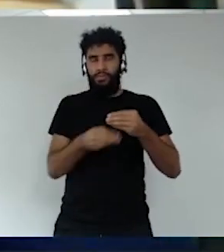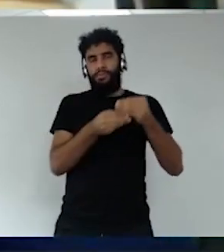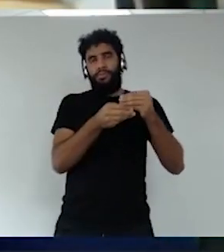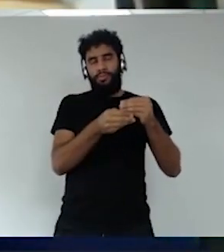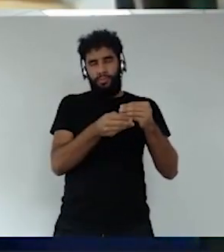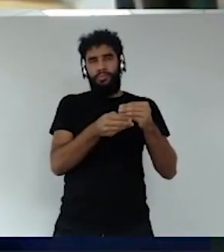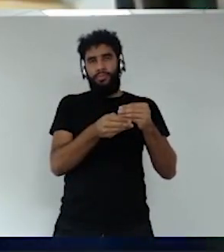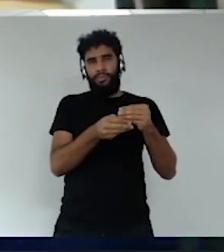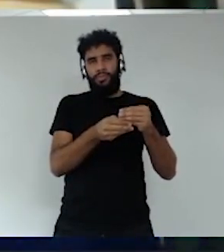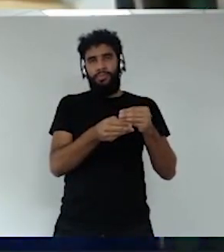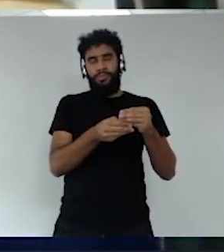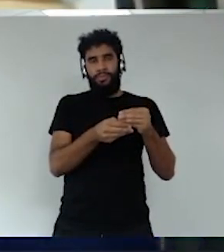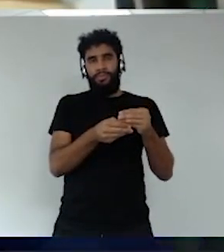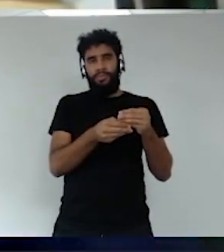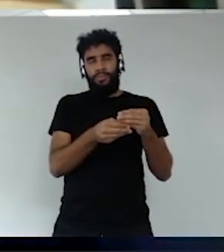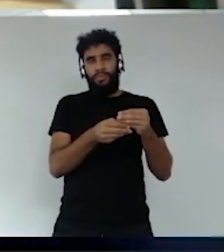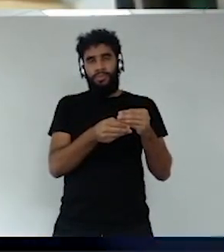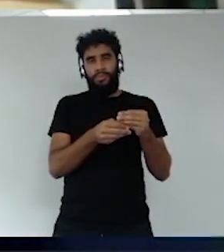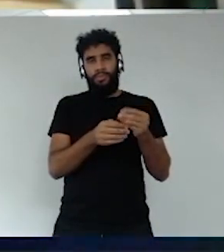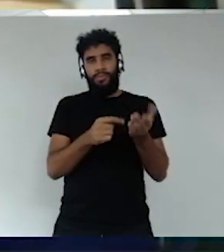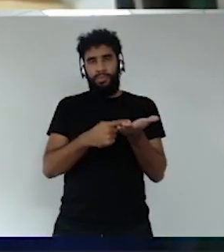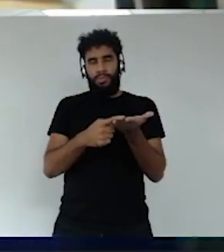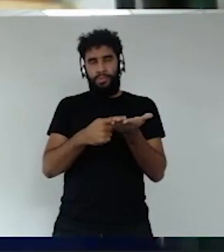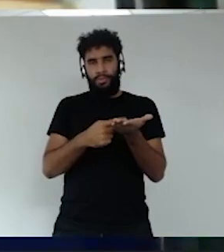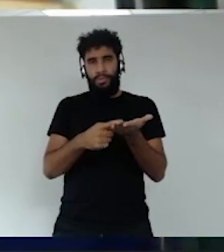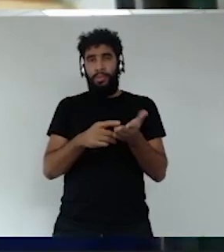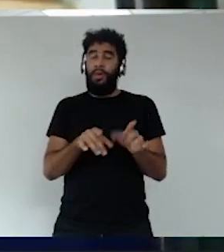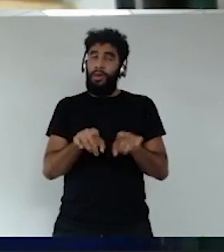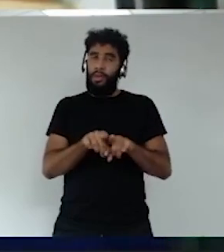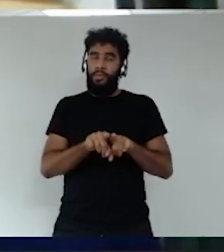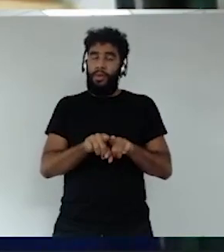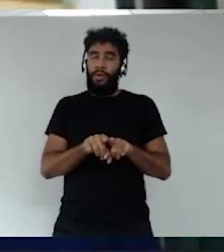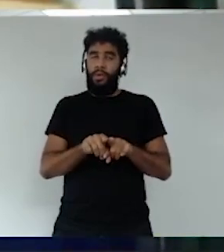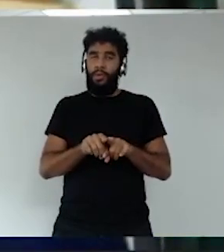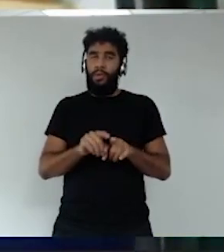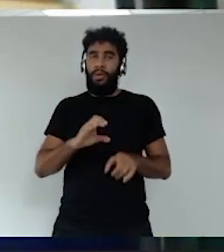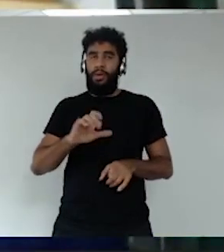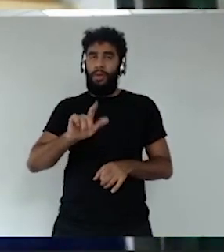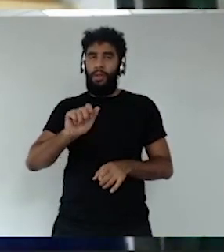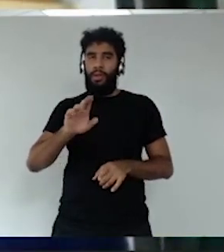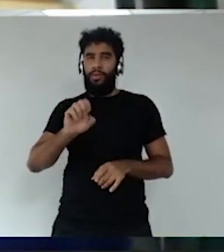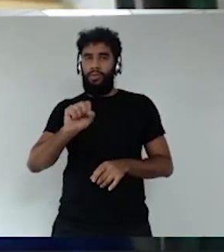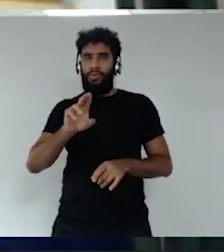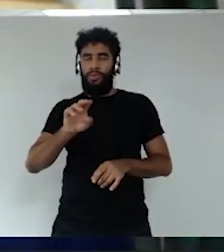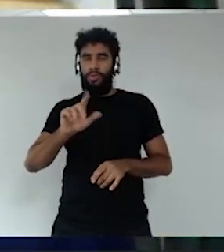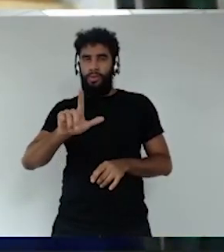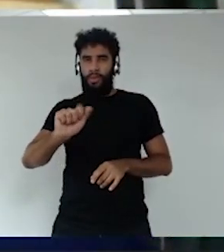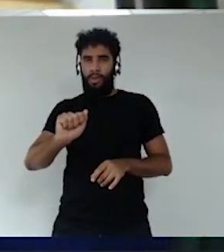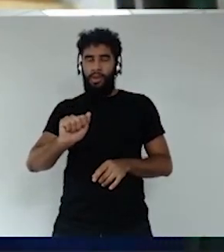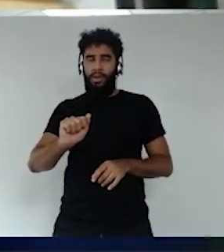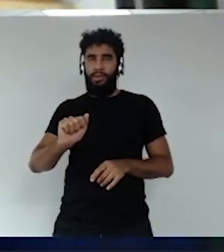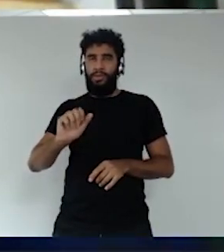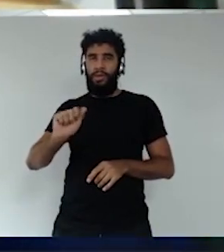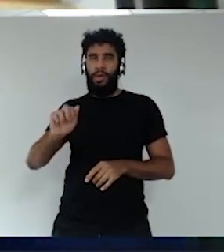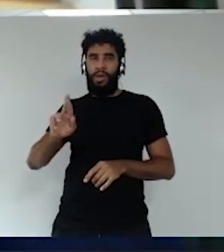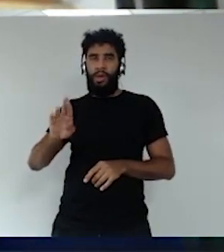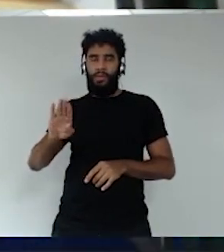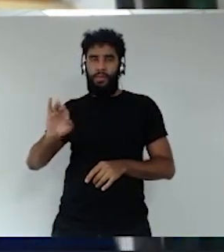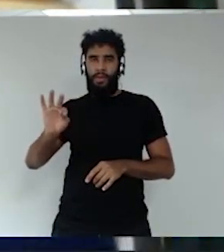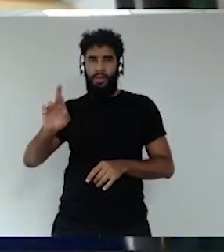mediação e, às vezes, e talvez até de preferência, uma cláusula de mediação associada a uma cláusula de arbitragem, uma